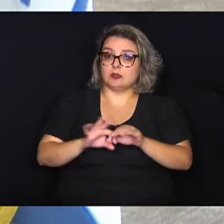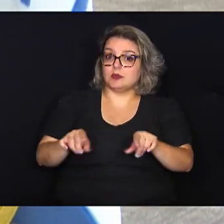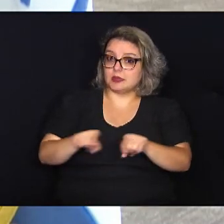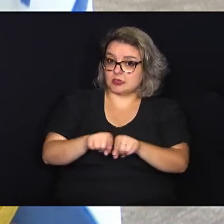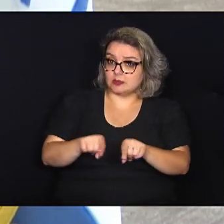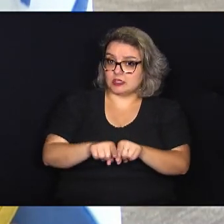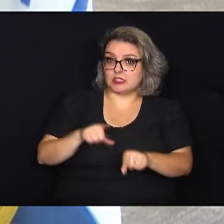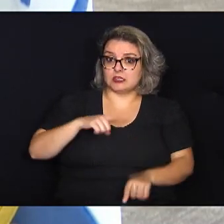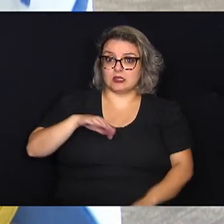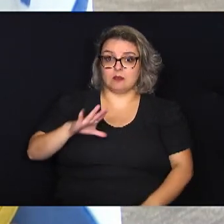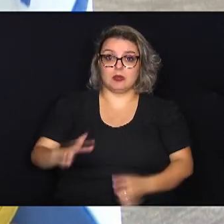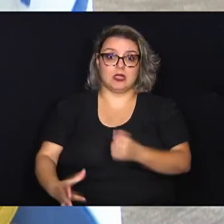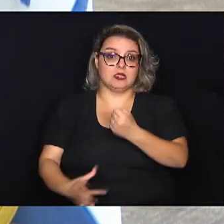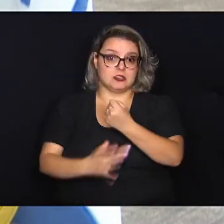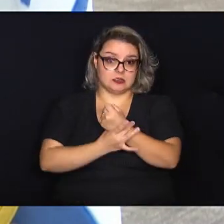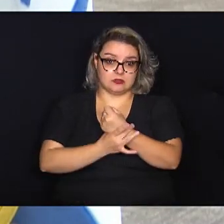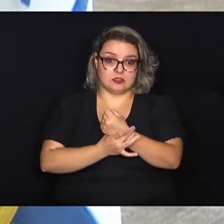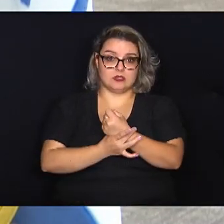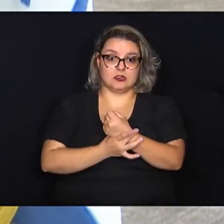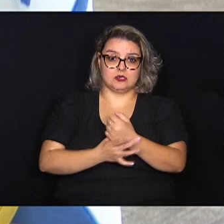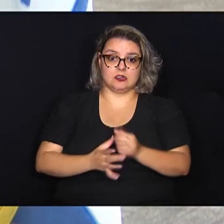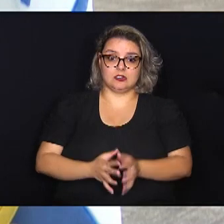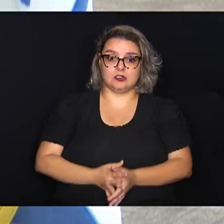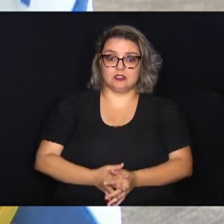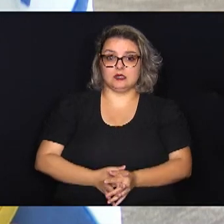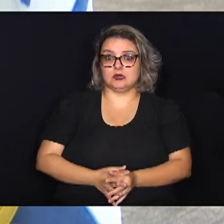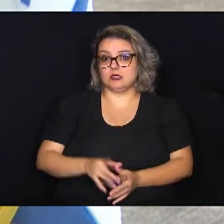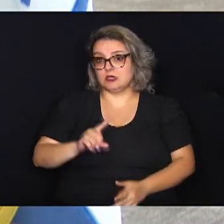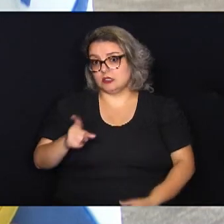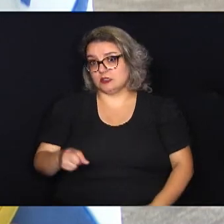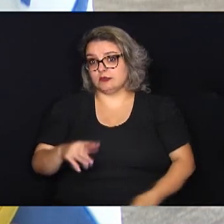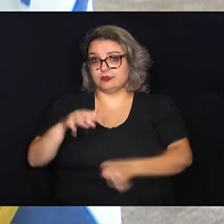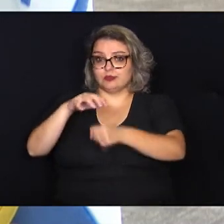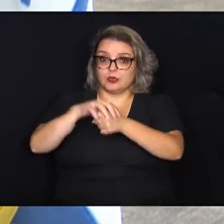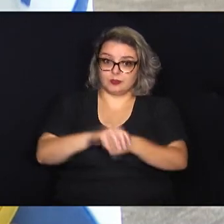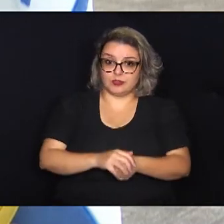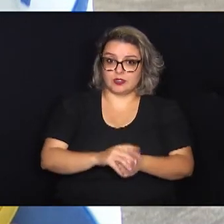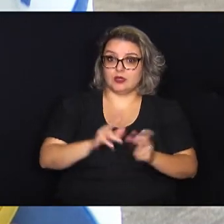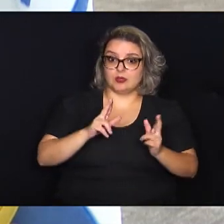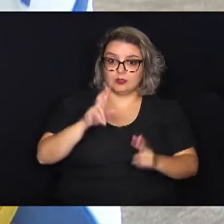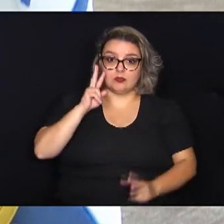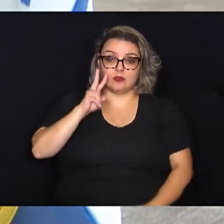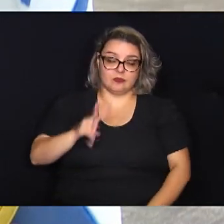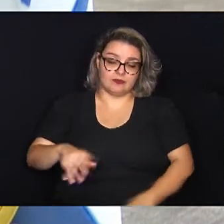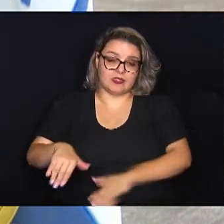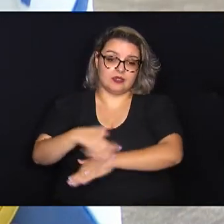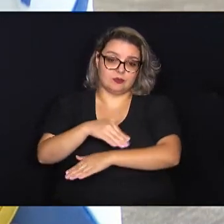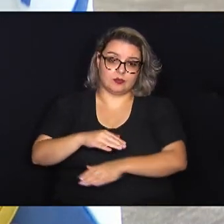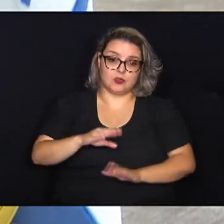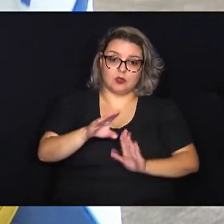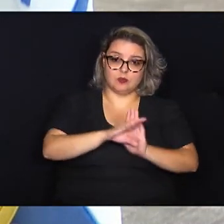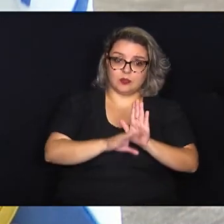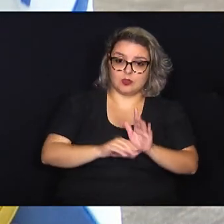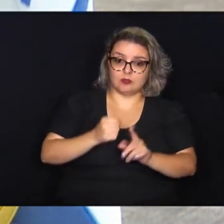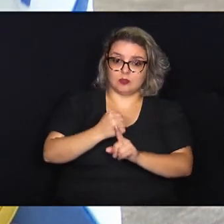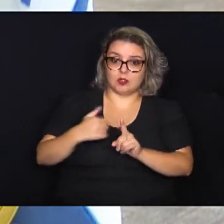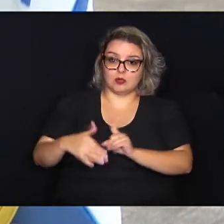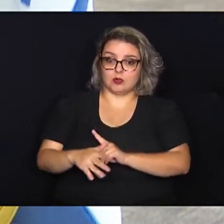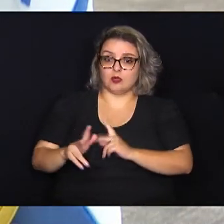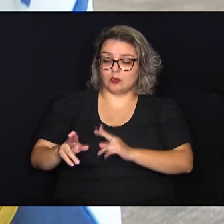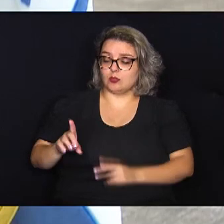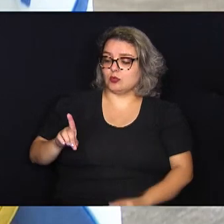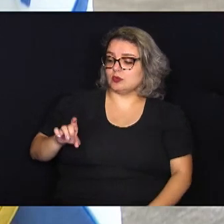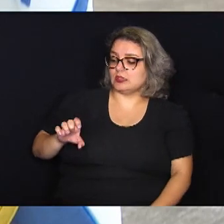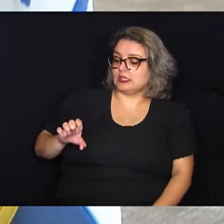mais segurança, né? E não que represente uma ameaça quando a gente anda na rua. Programas sociais como o Desenrola, né? Que seja